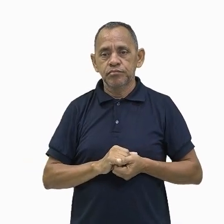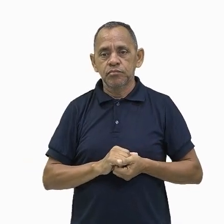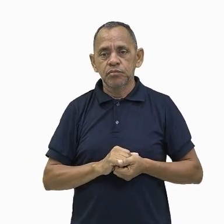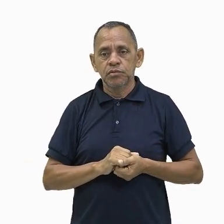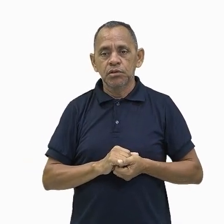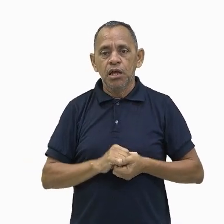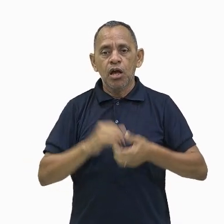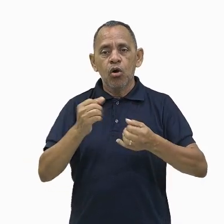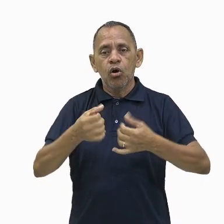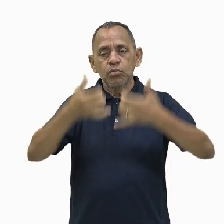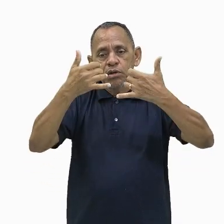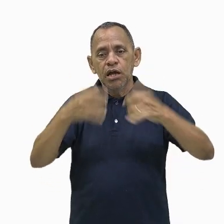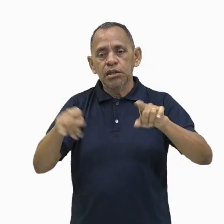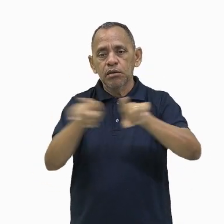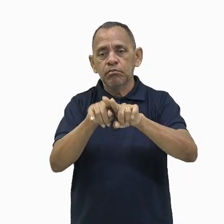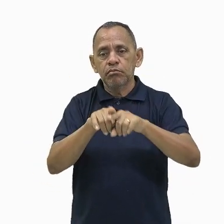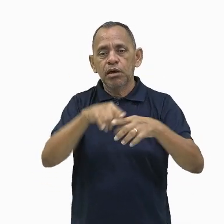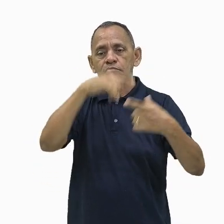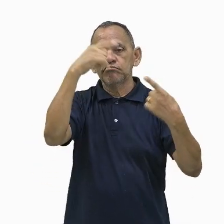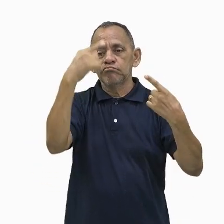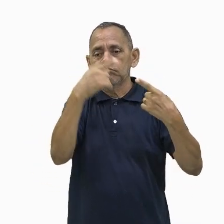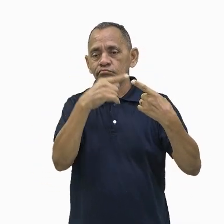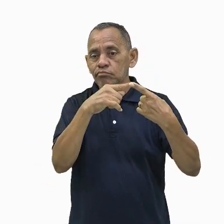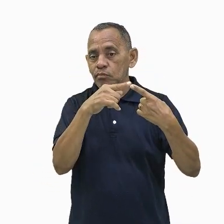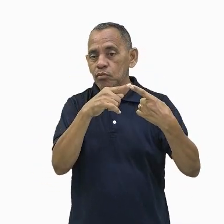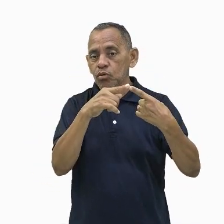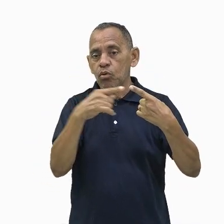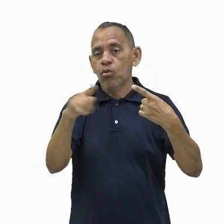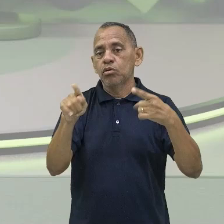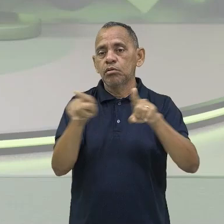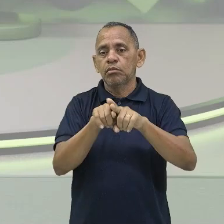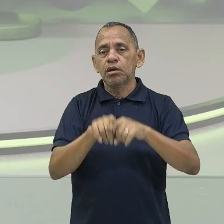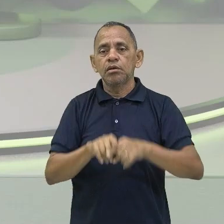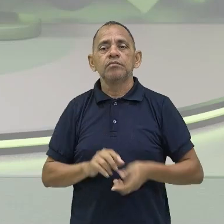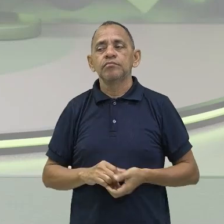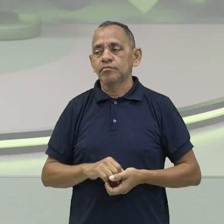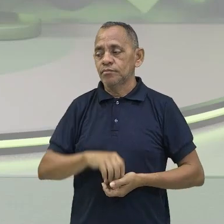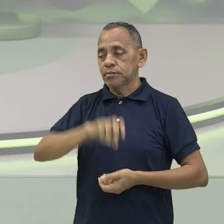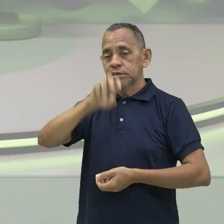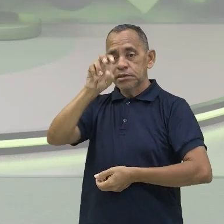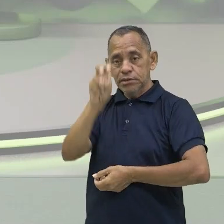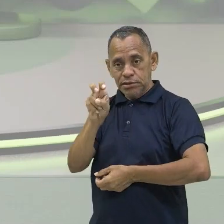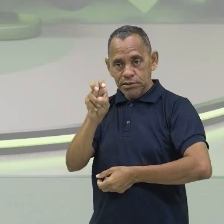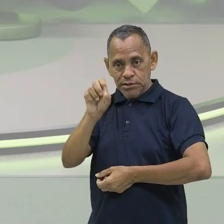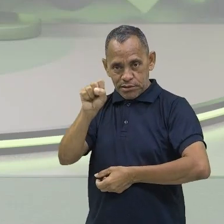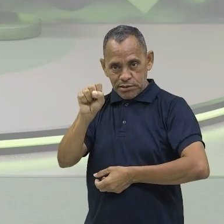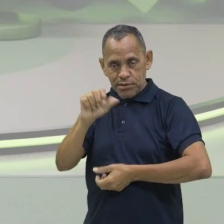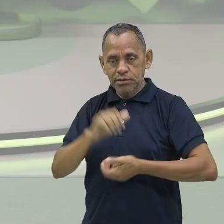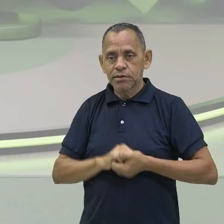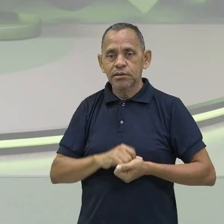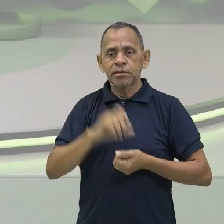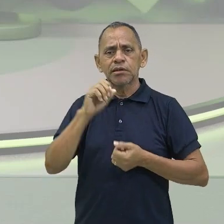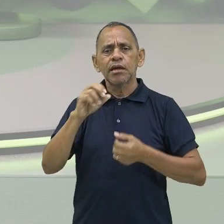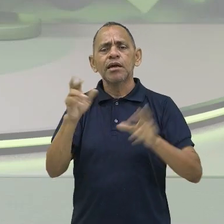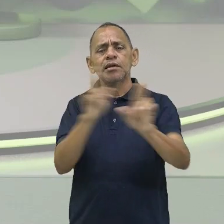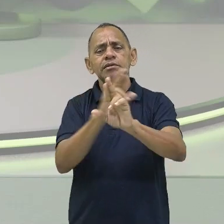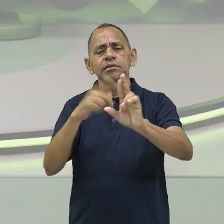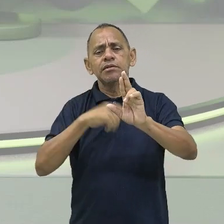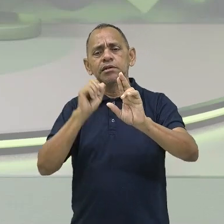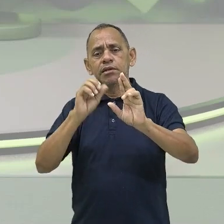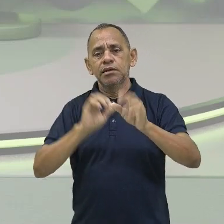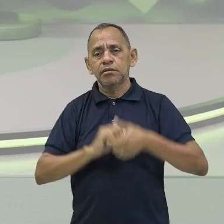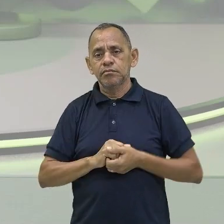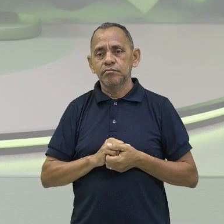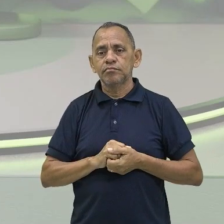gente vai falar do outro ponto, que são os 5Ss e a que eles estão relacionados. Então, eles